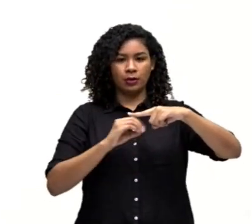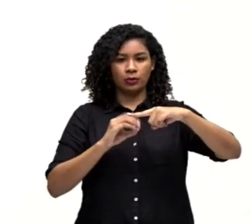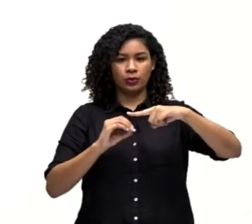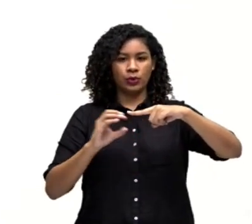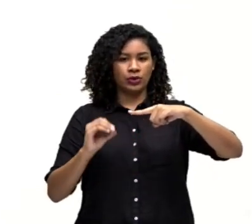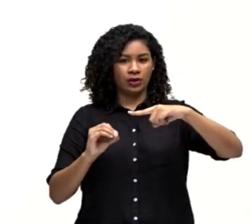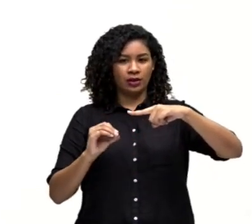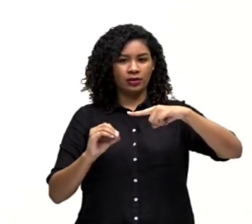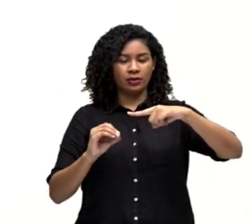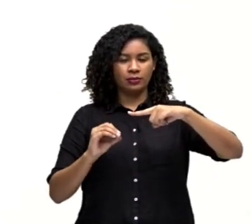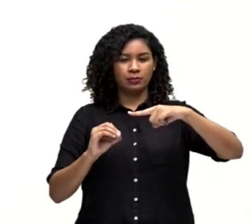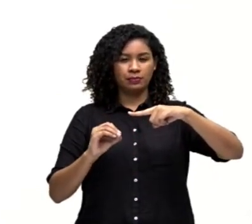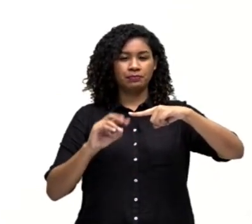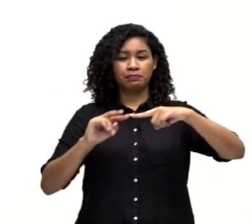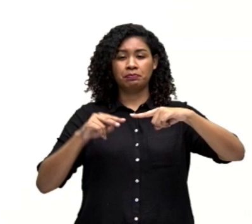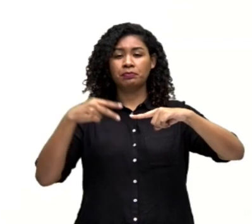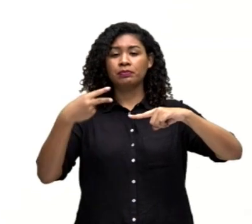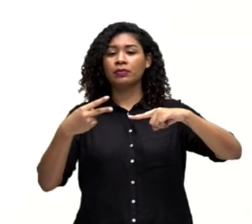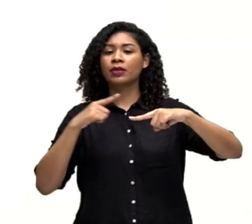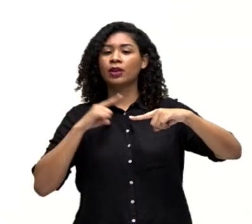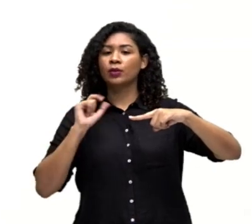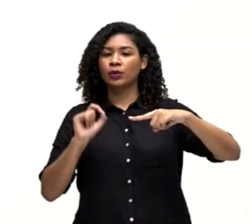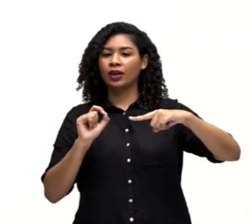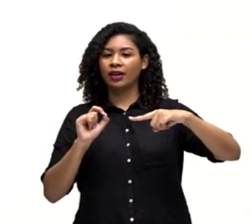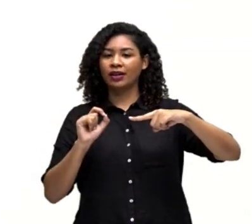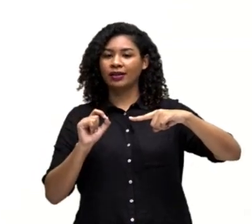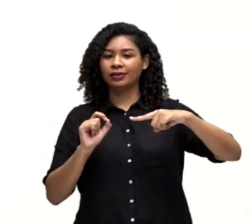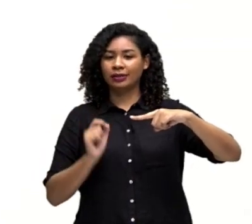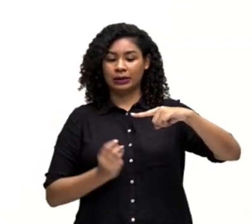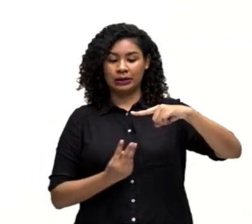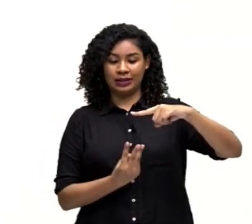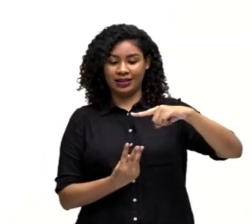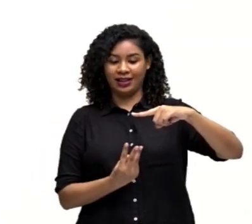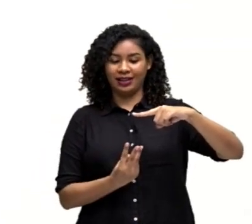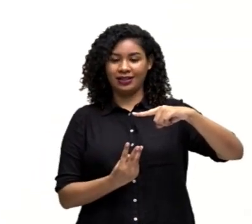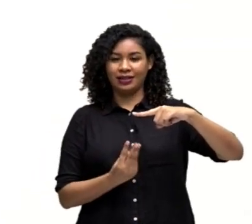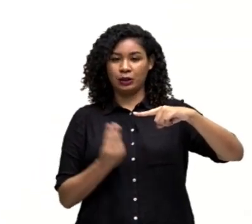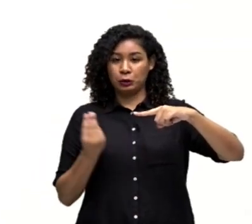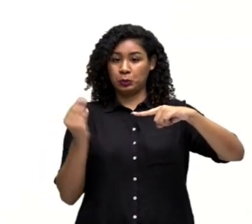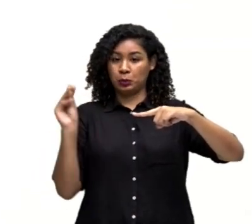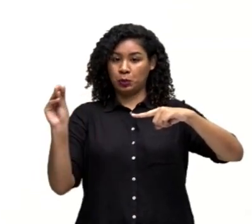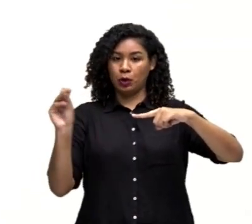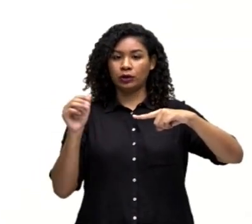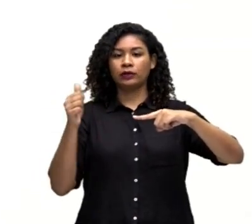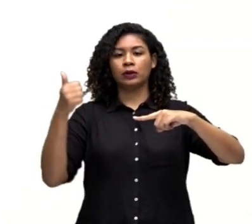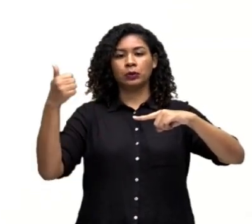nosso denominador equivale a 1000, que é o número formado por